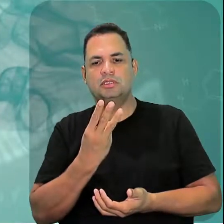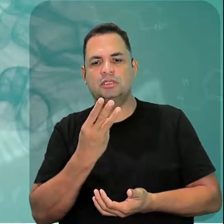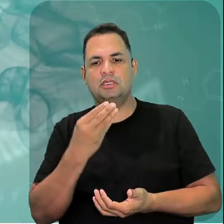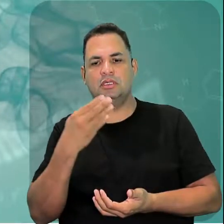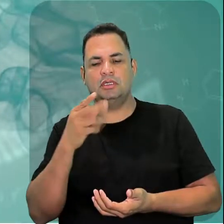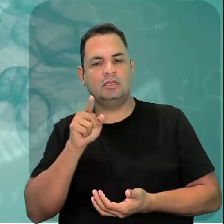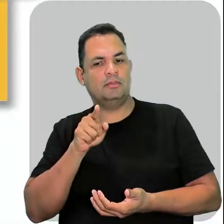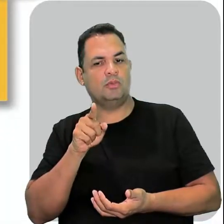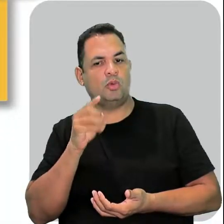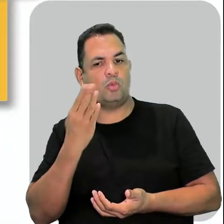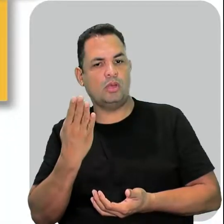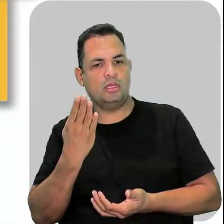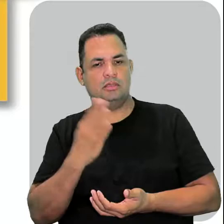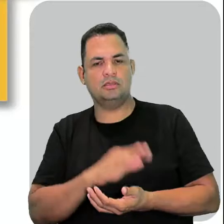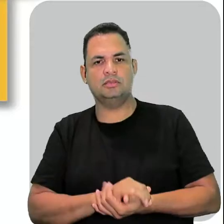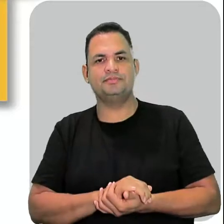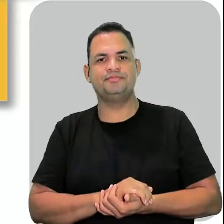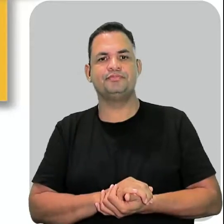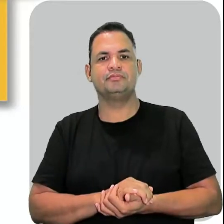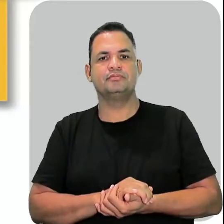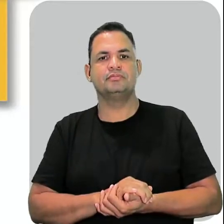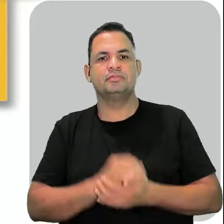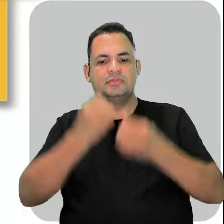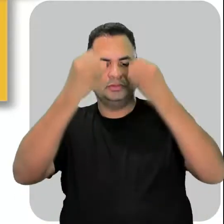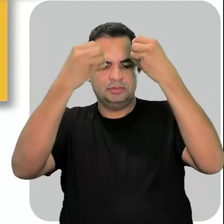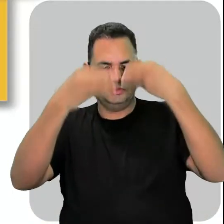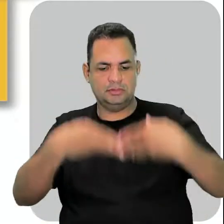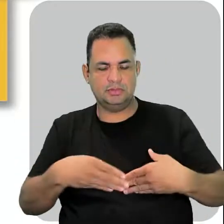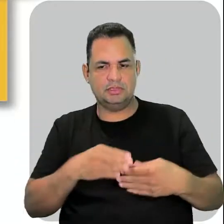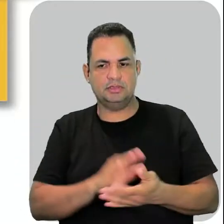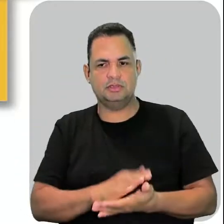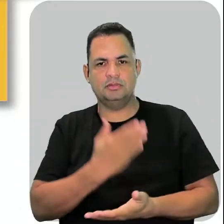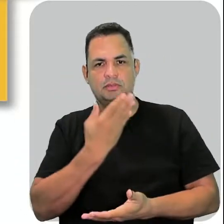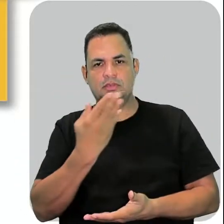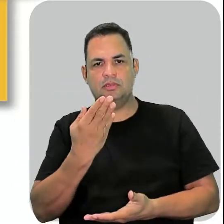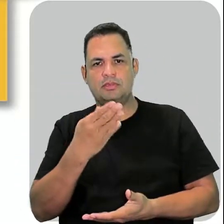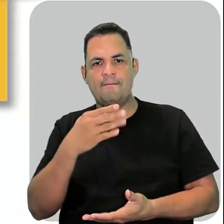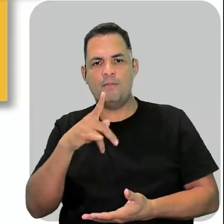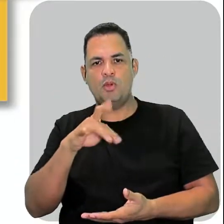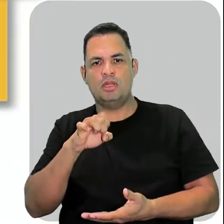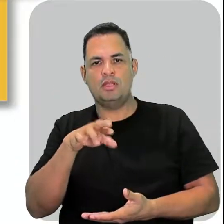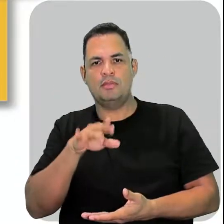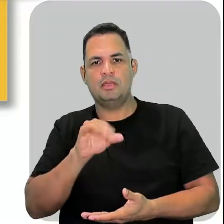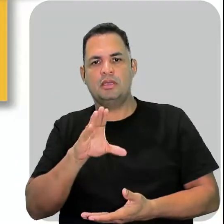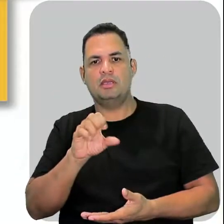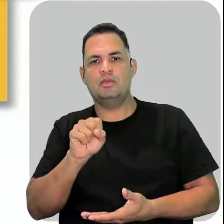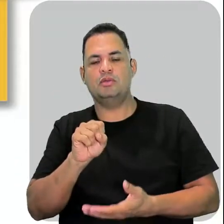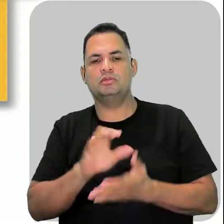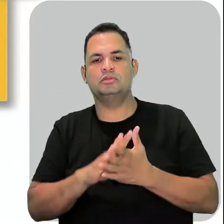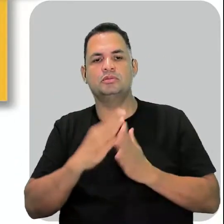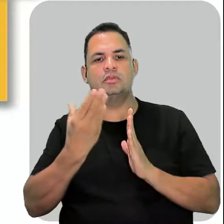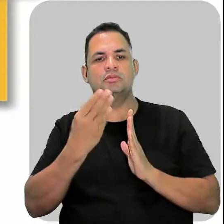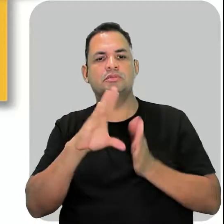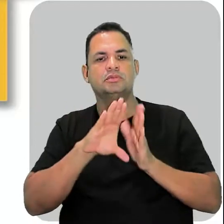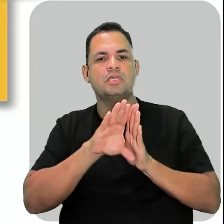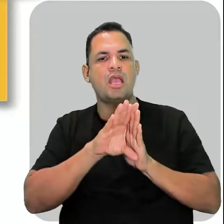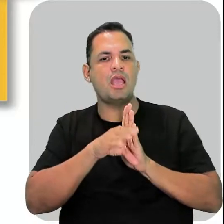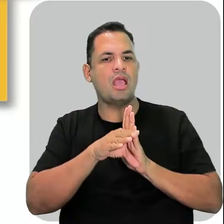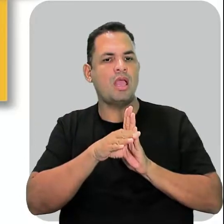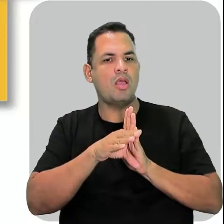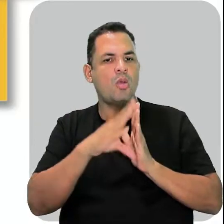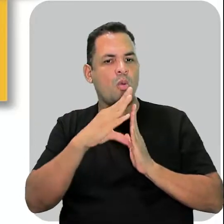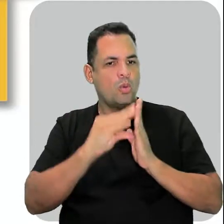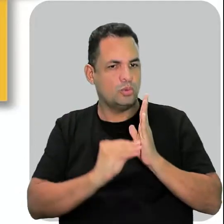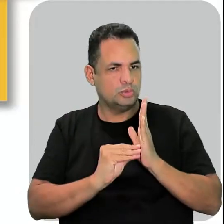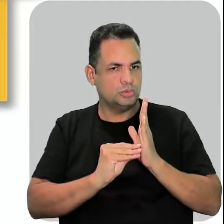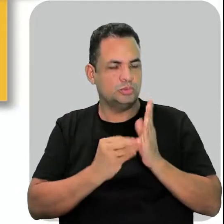34. Nós estamos falando sobre polímeros, né? A segunda parte sobre esse conteúdo. E na aula de hoje a